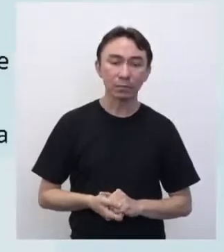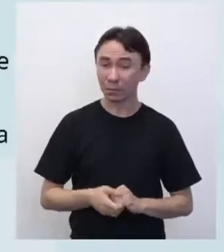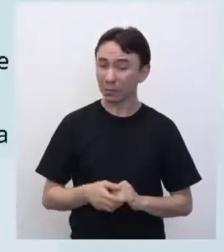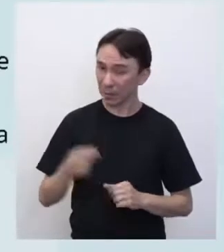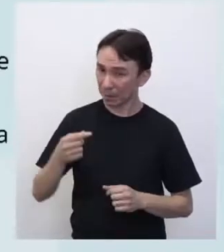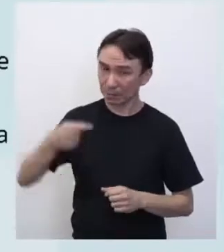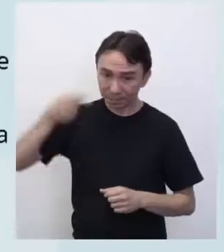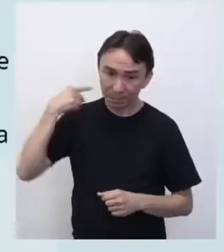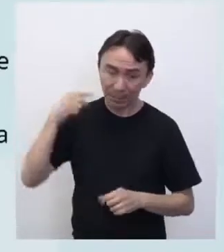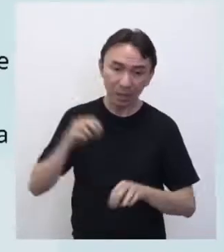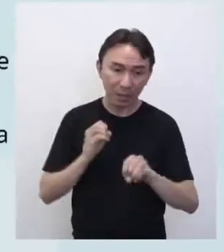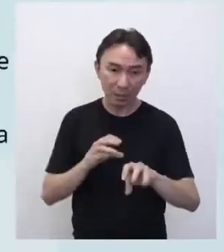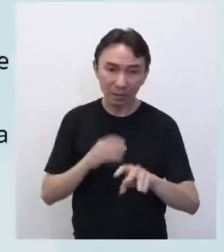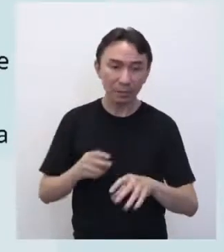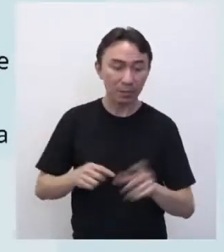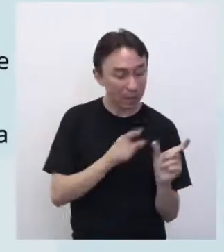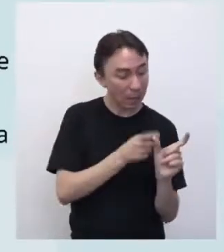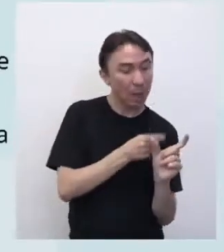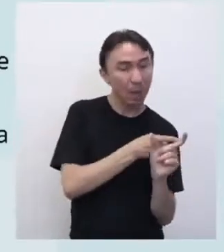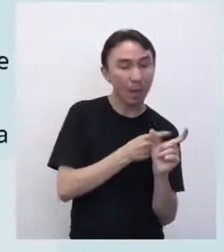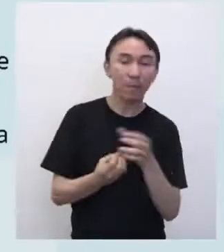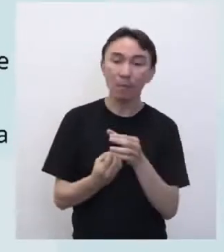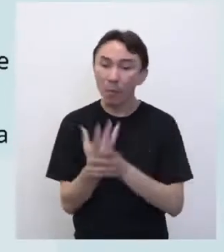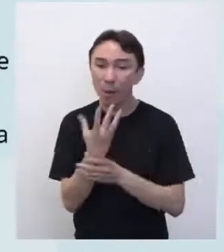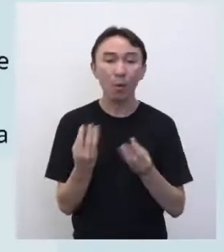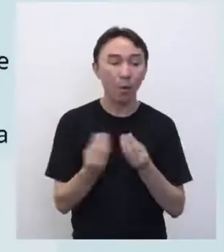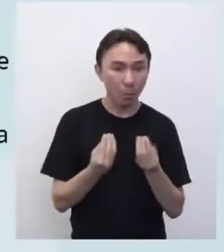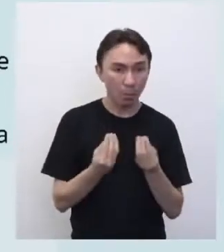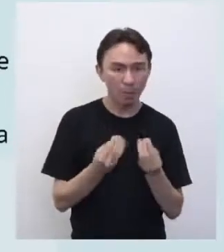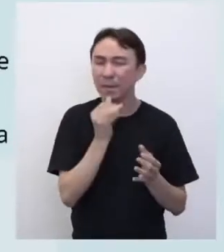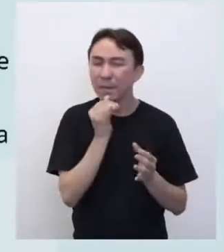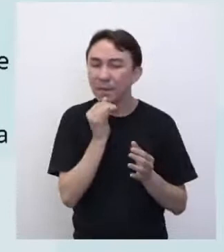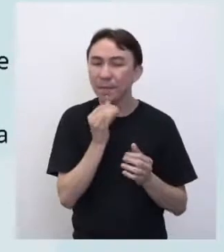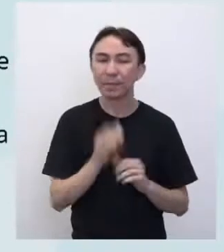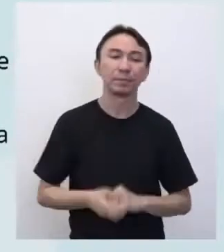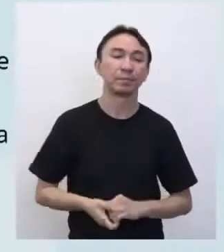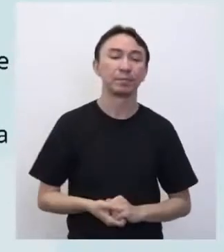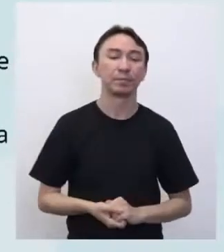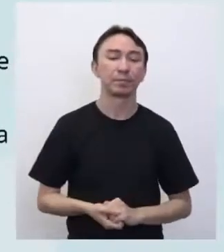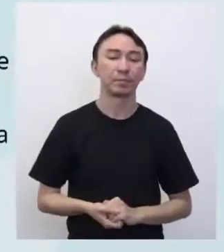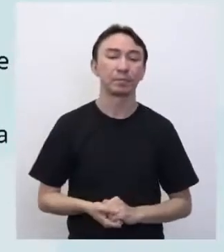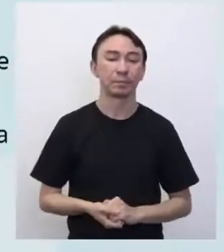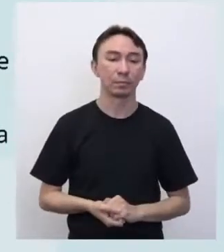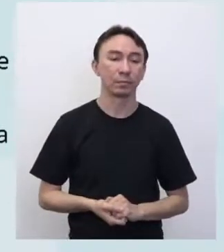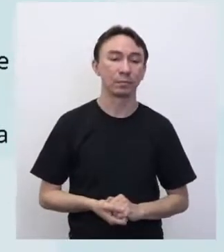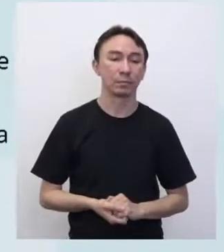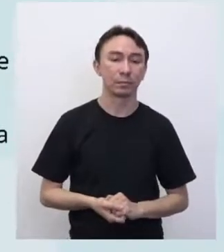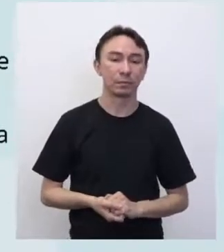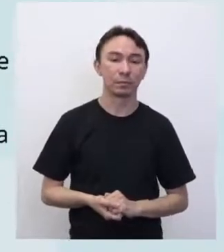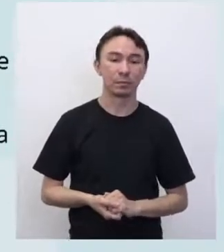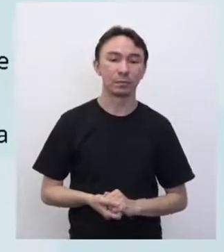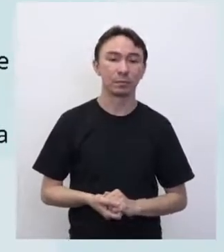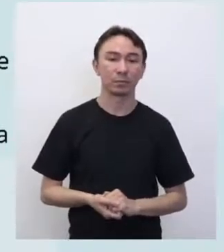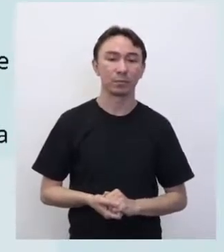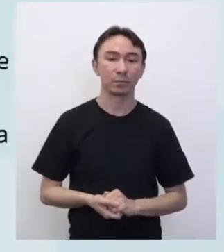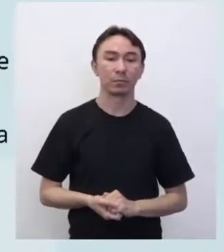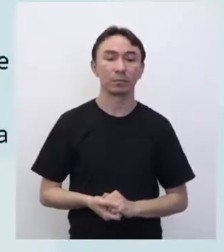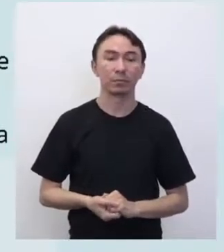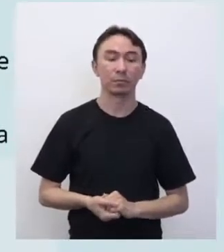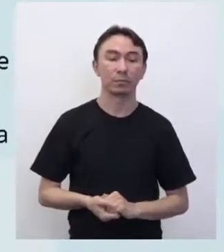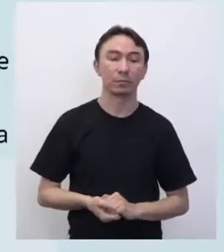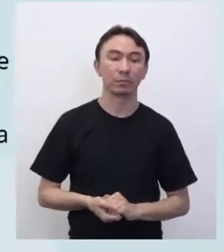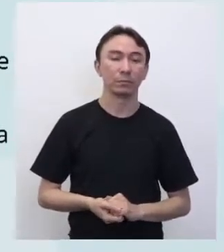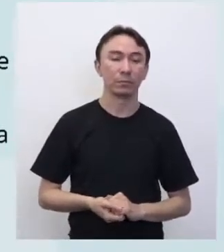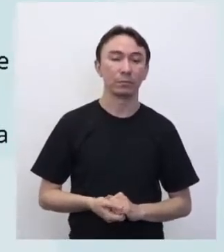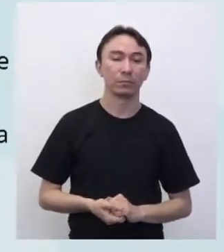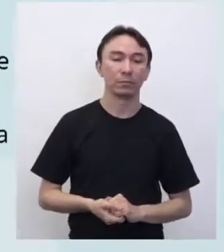aula, notamos como as palavras são formadas. Por exemplo, we use the suffixes er or or to form words related